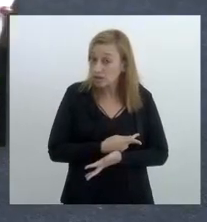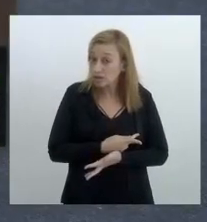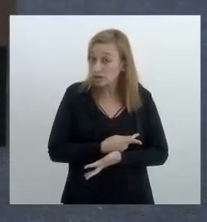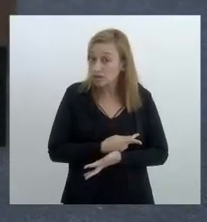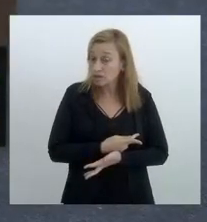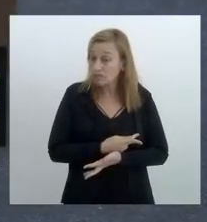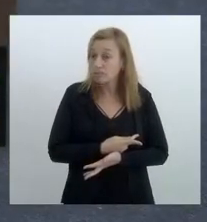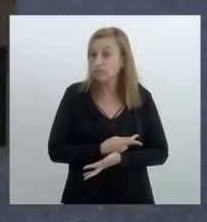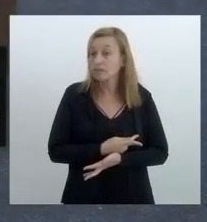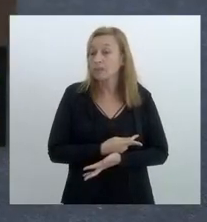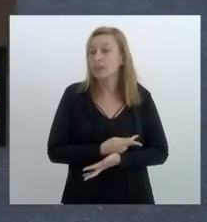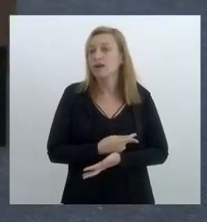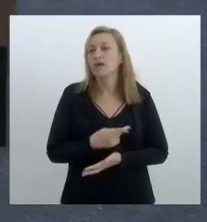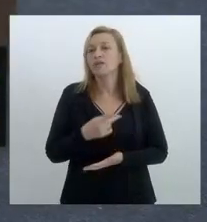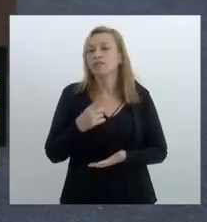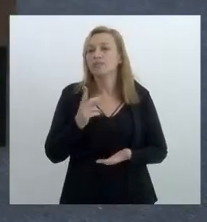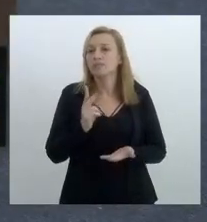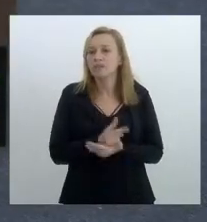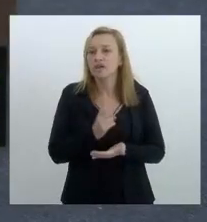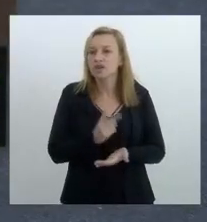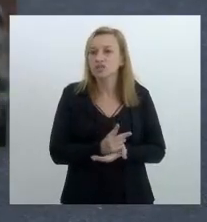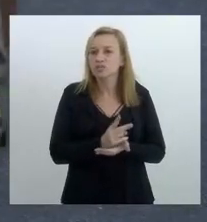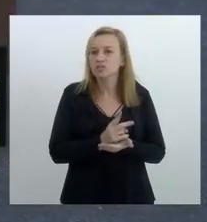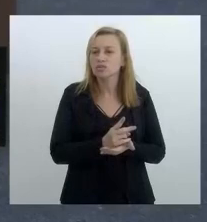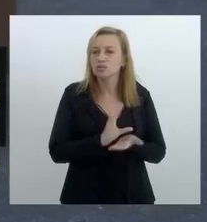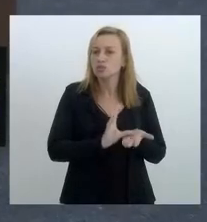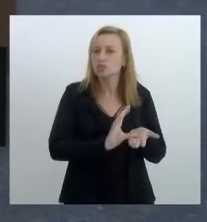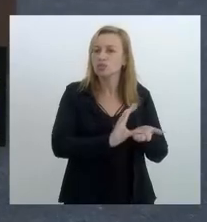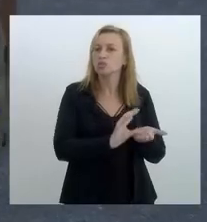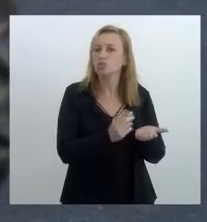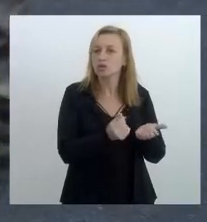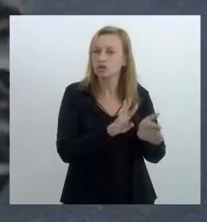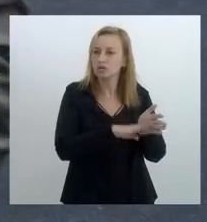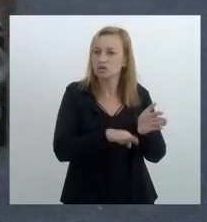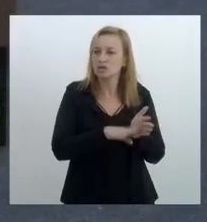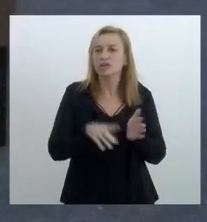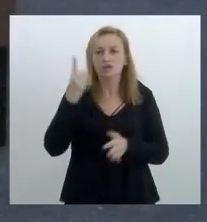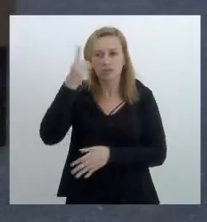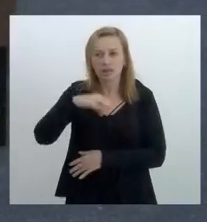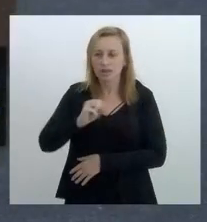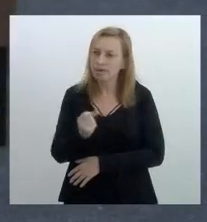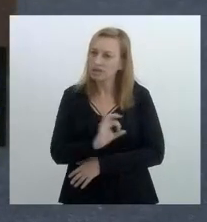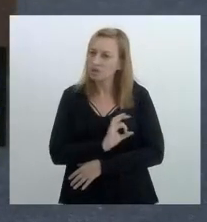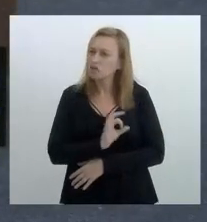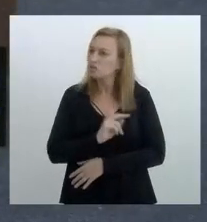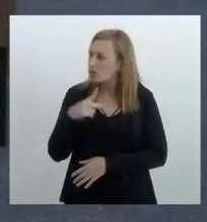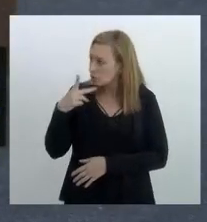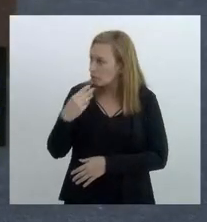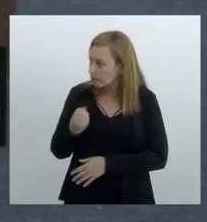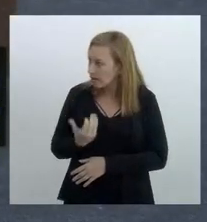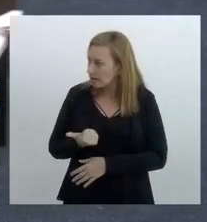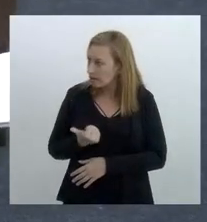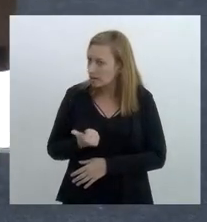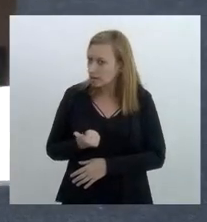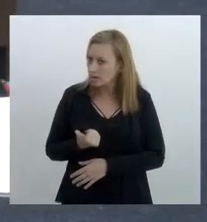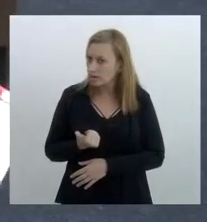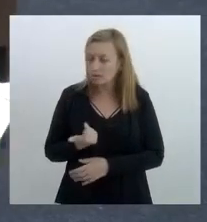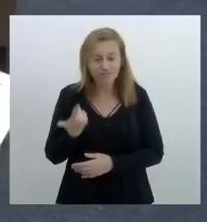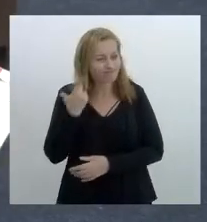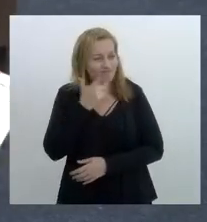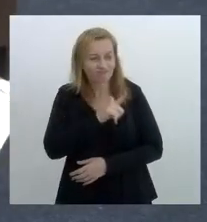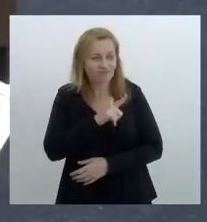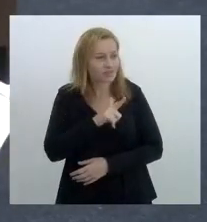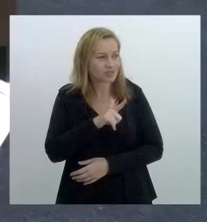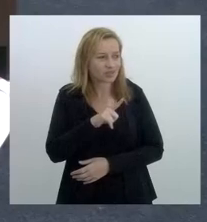Acontece que, apesar do teto, e aqui a deputada Marta Rocha colocou muito bem, a gente não consegue